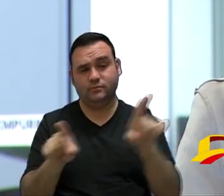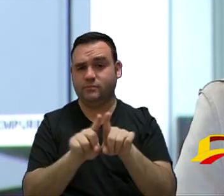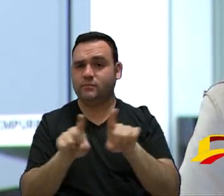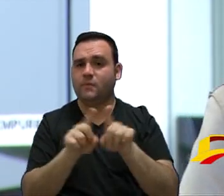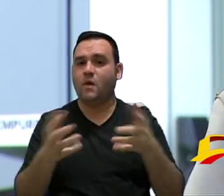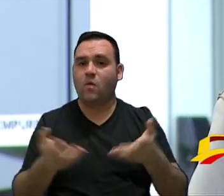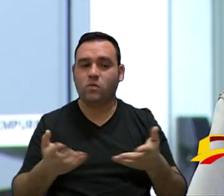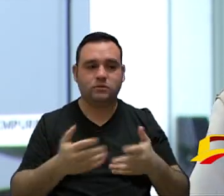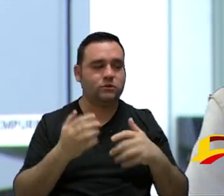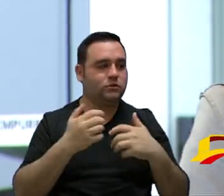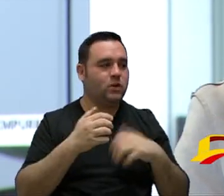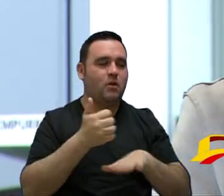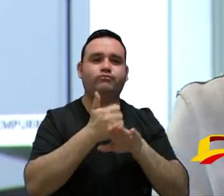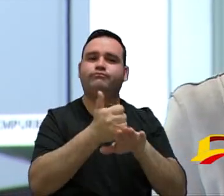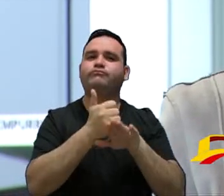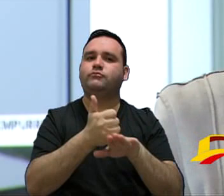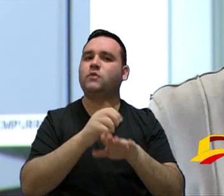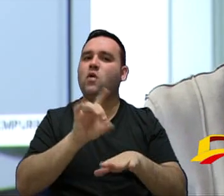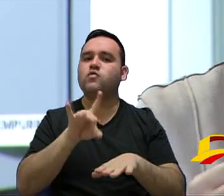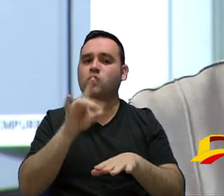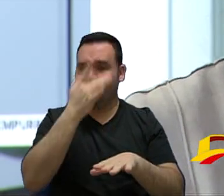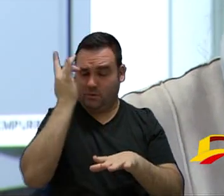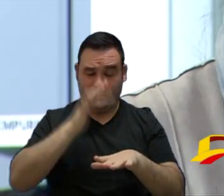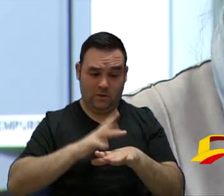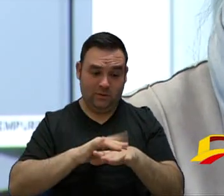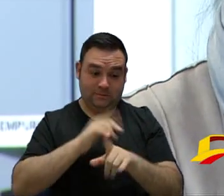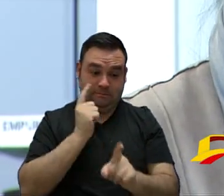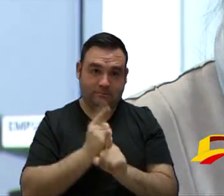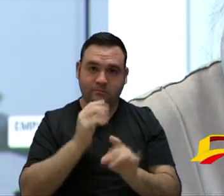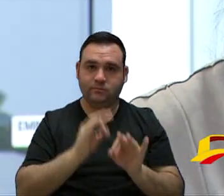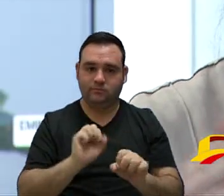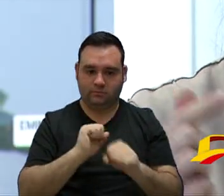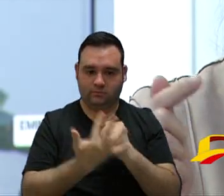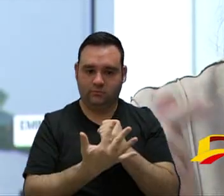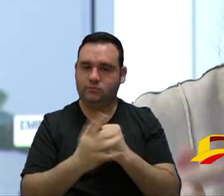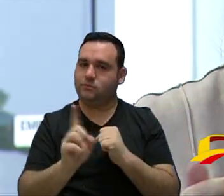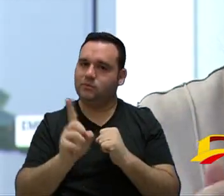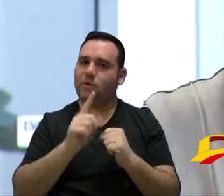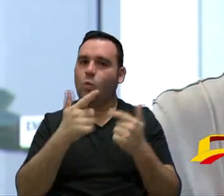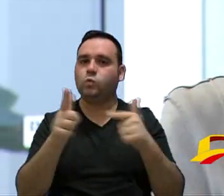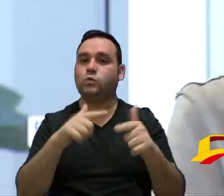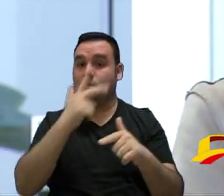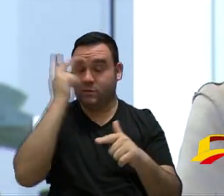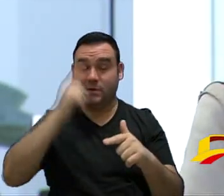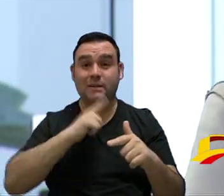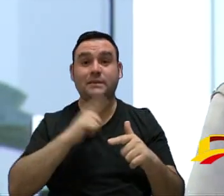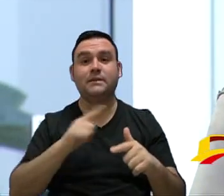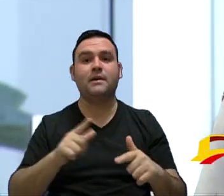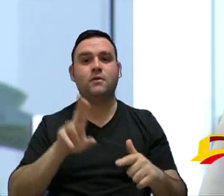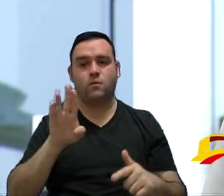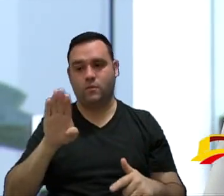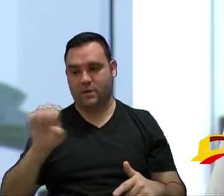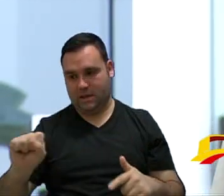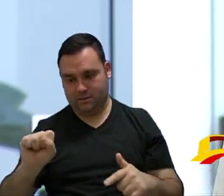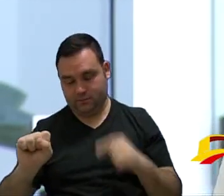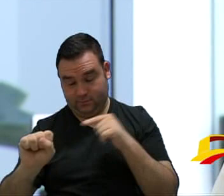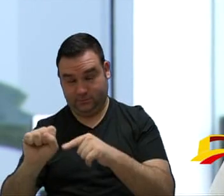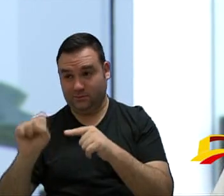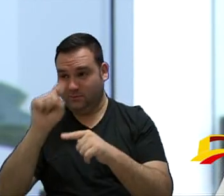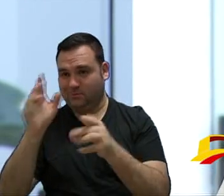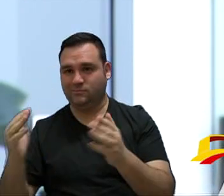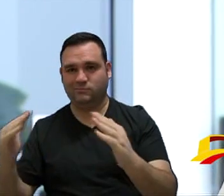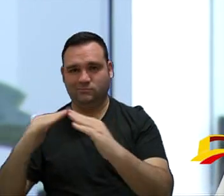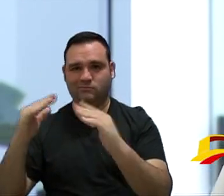e eles não esse transporte não é feito só para paciente confirmado o convide quando se paciente está na unidade básica